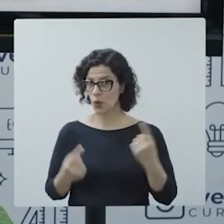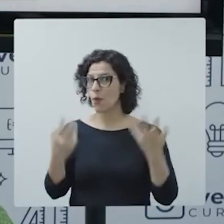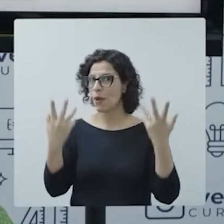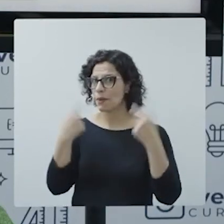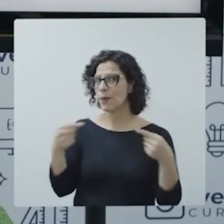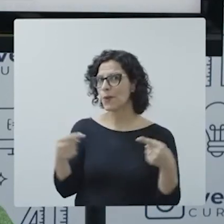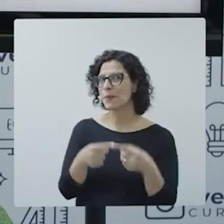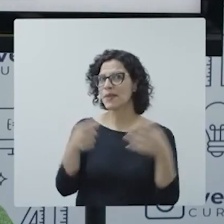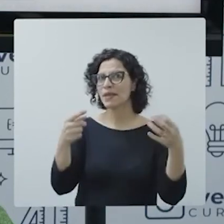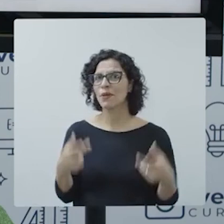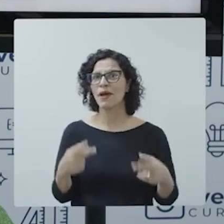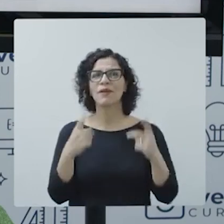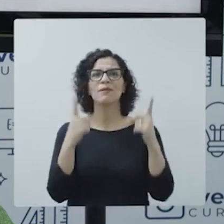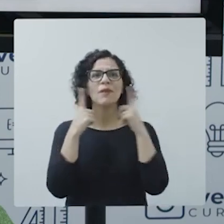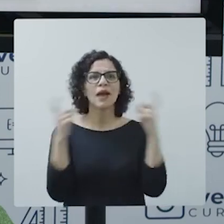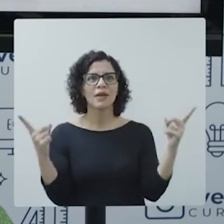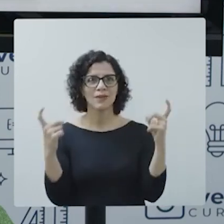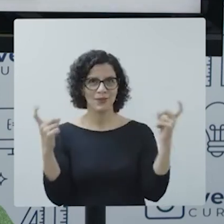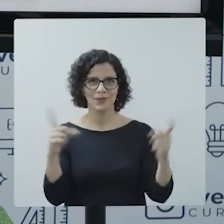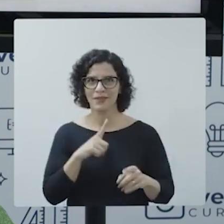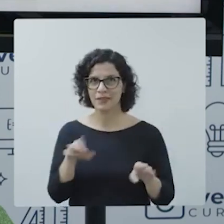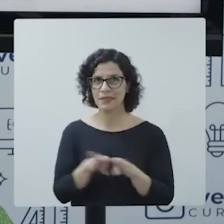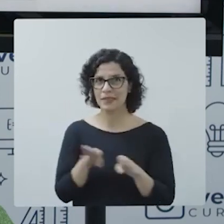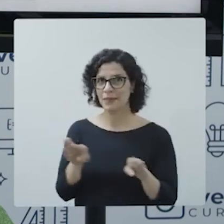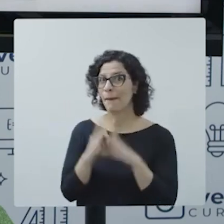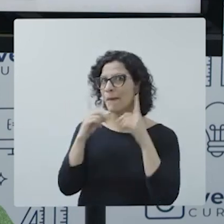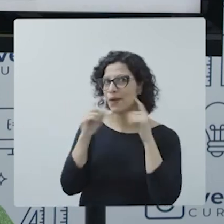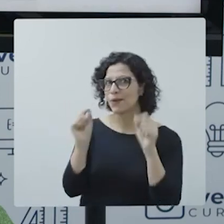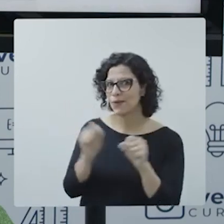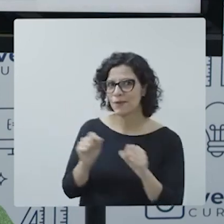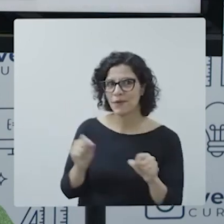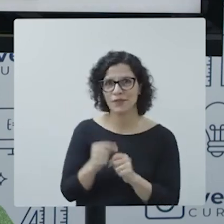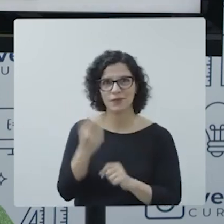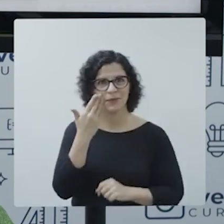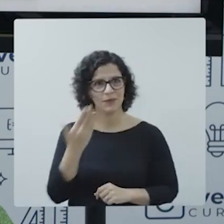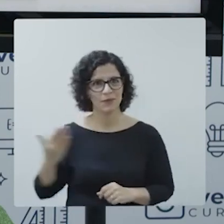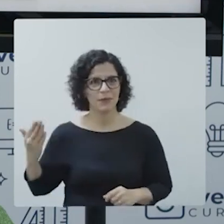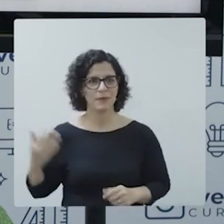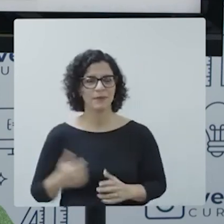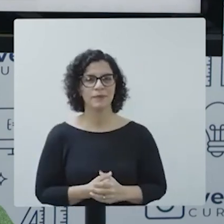animal, identificar qual o animal que faz esse som. Vamos lá?